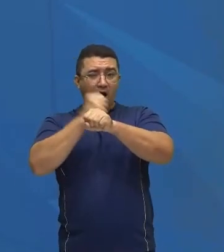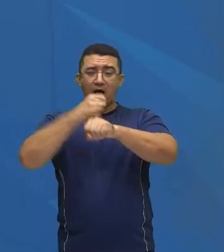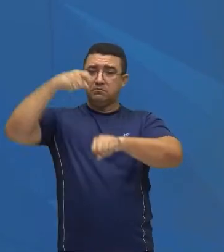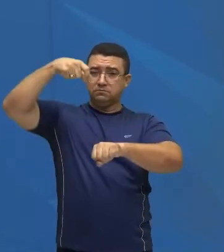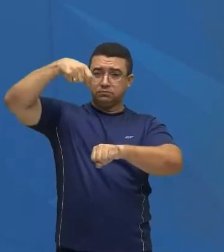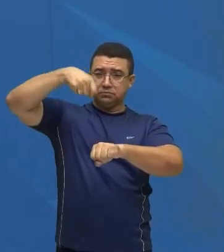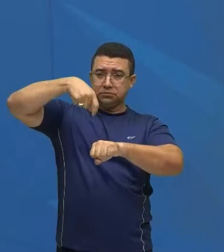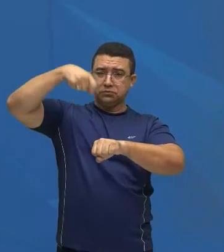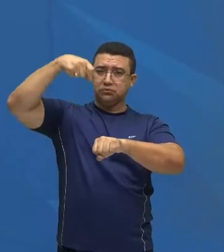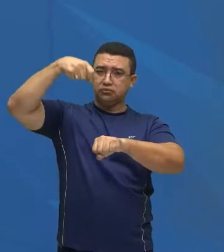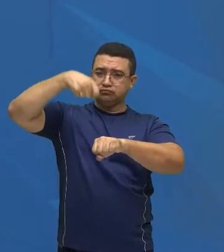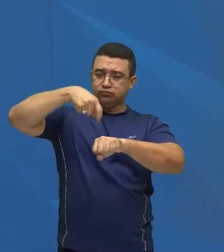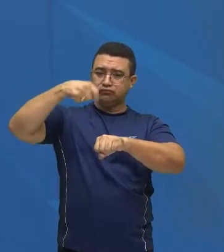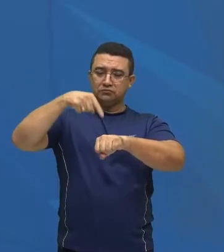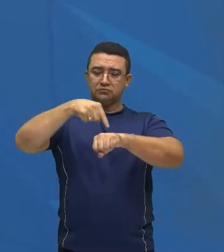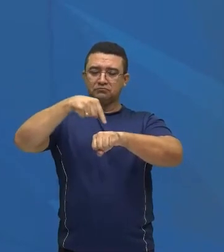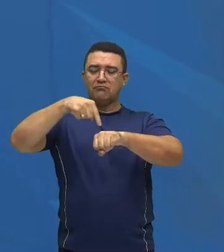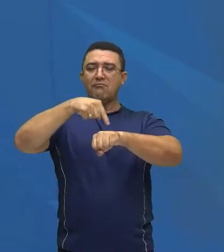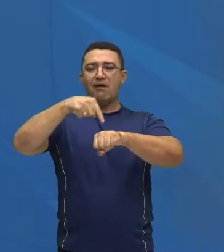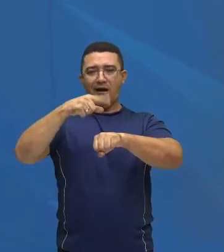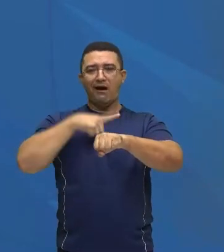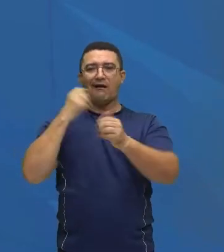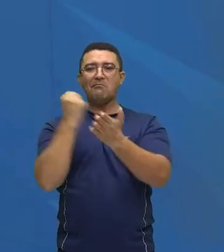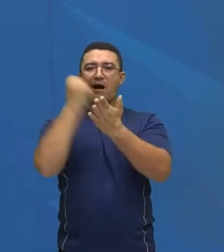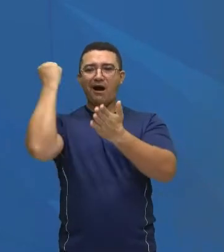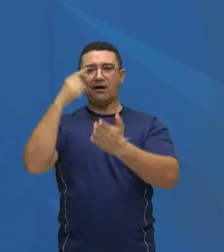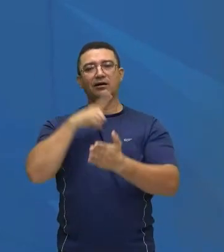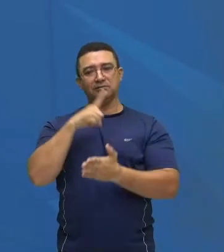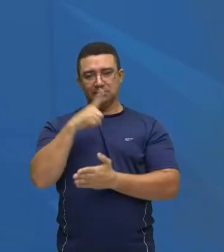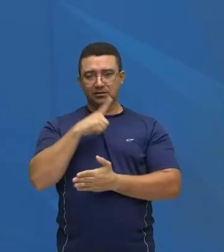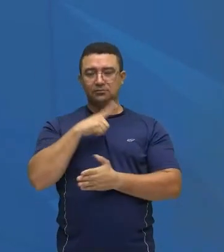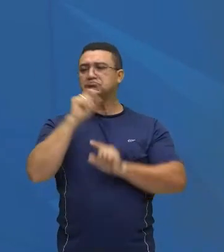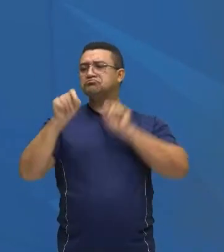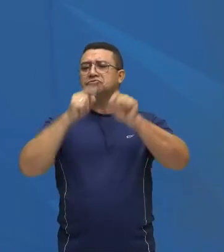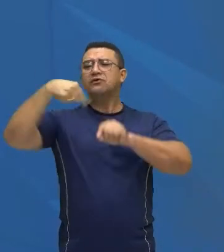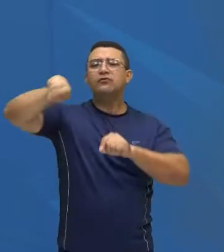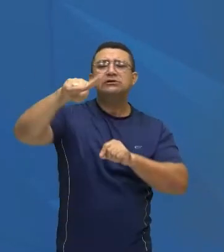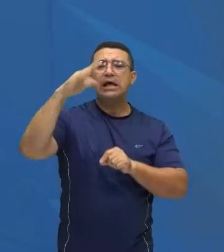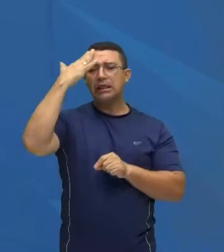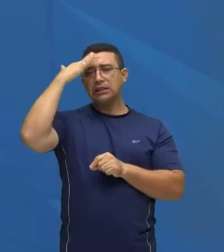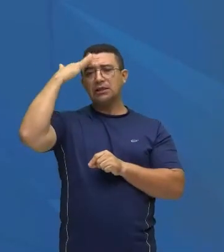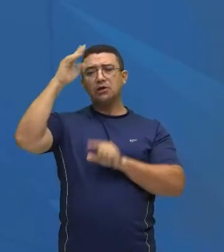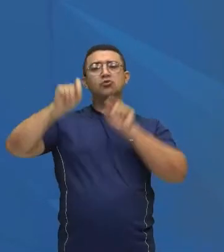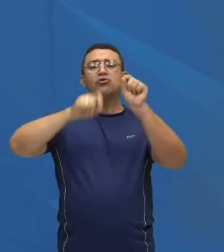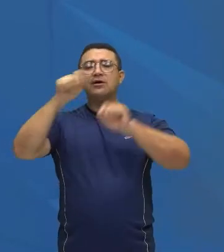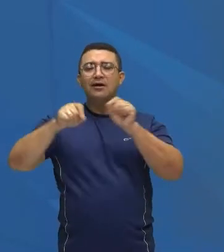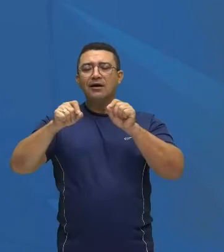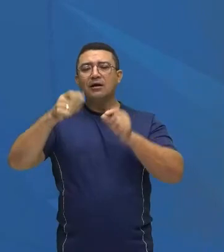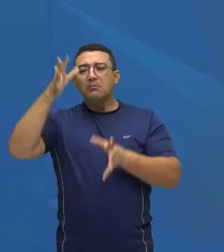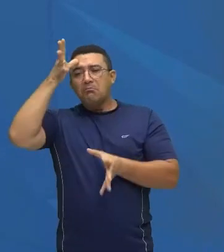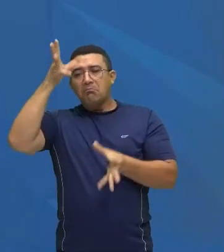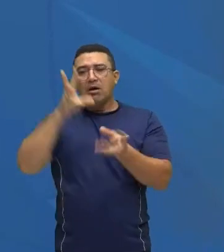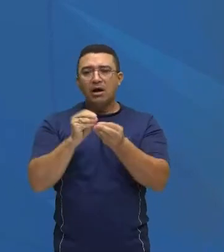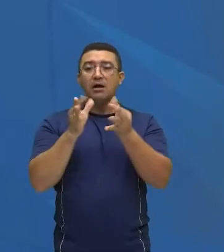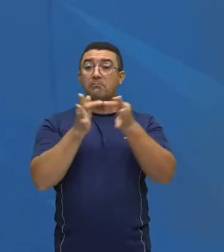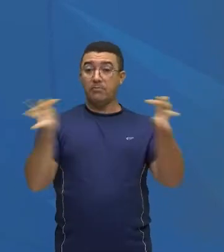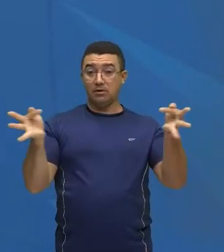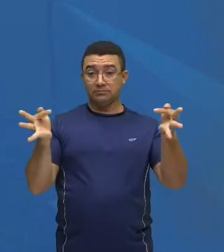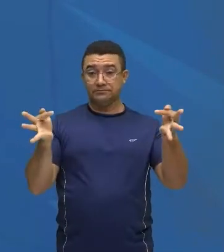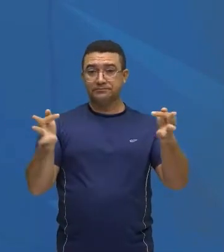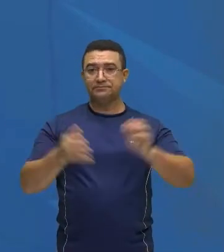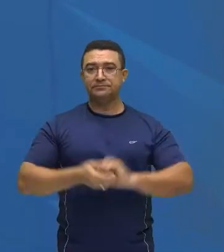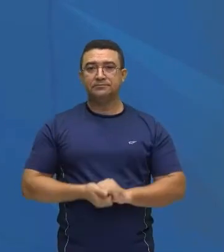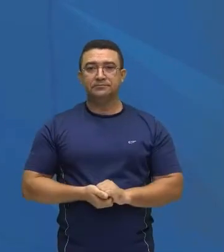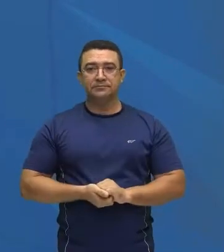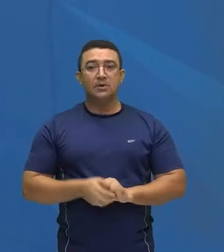aí esse ditado, a gente traz para a gente de interpretação, de conhecimento popular, não é? Então, vamos ver aí a